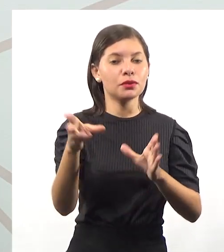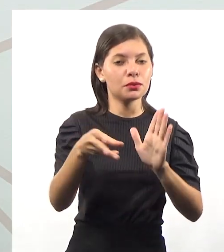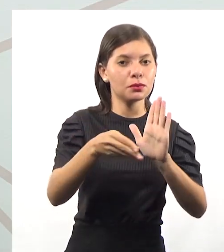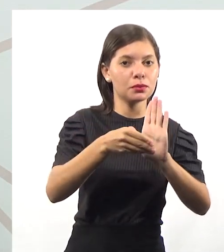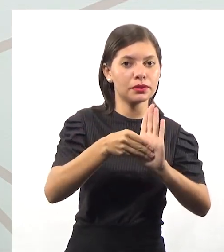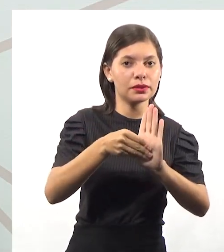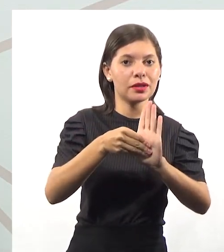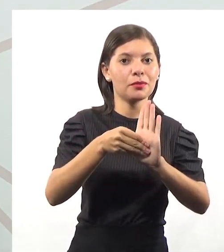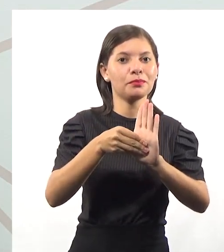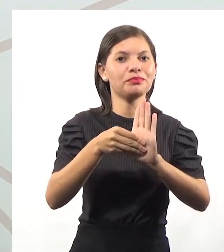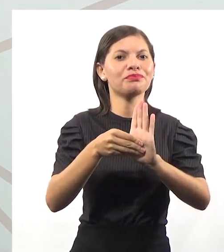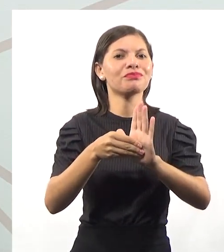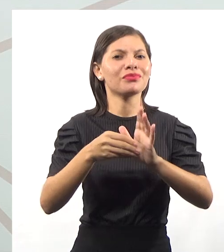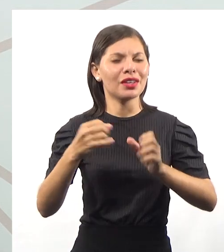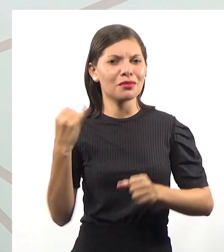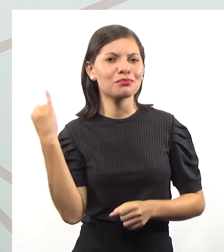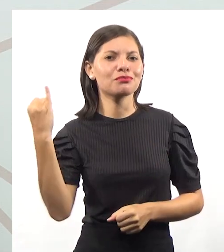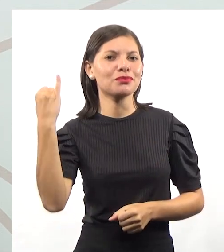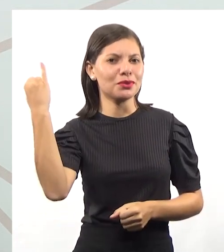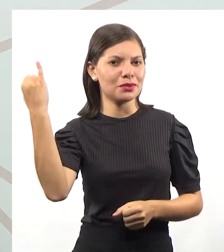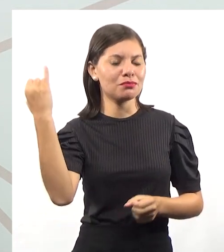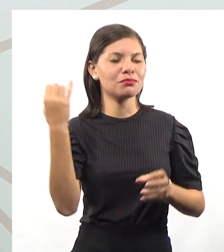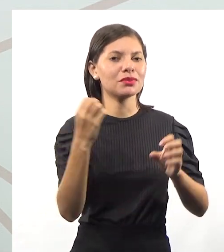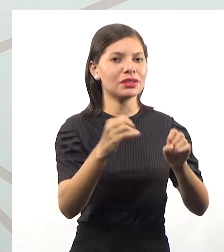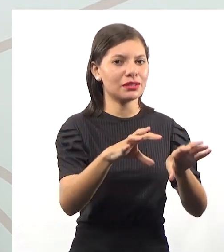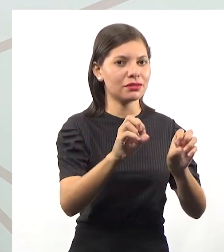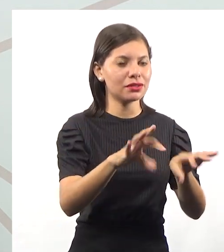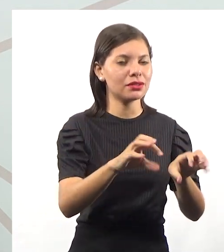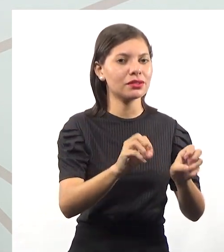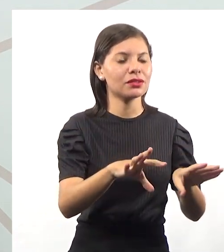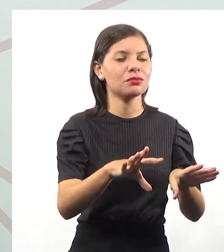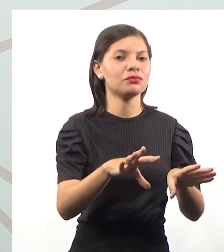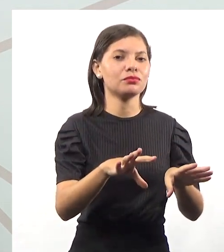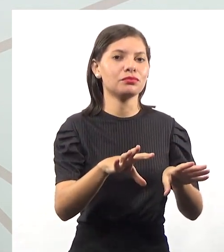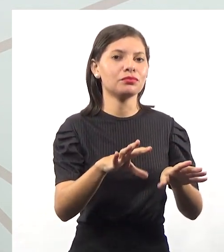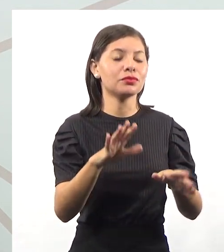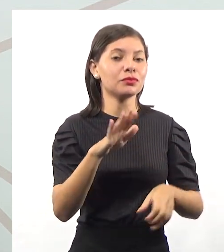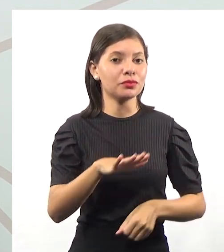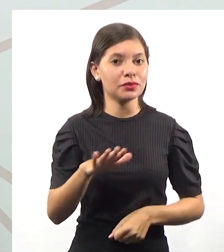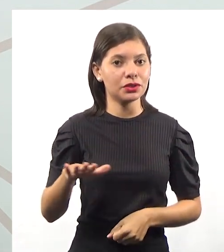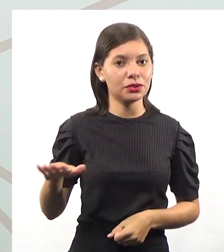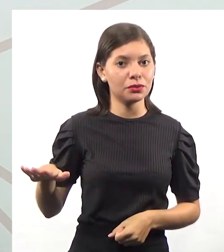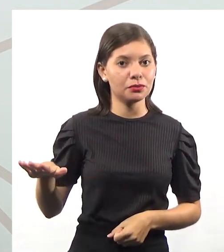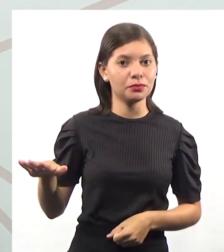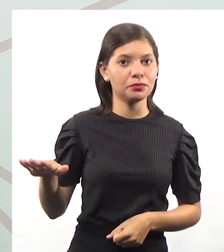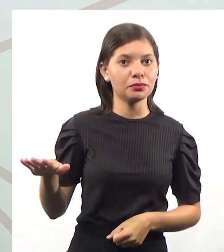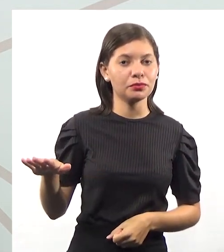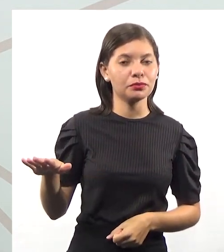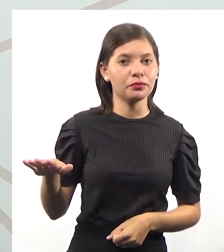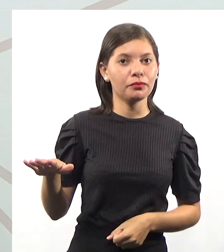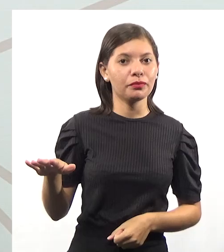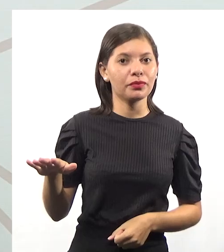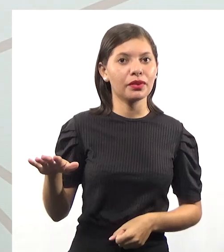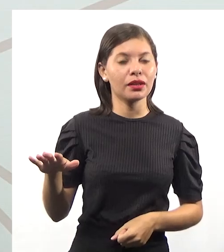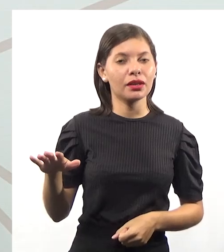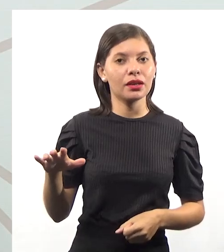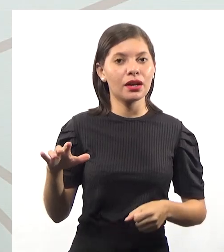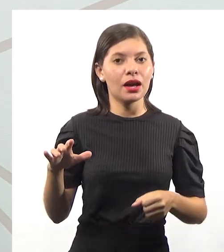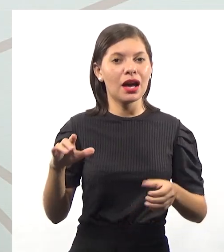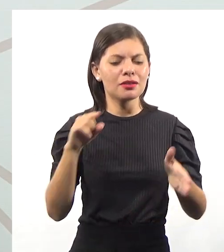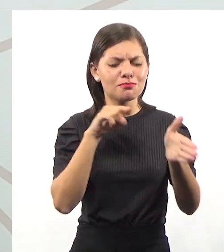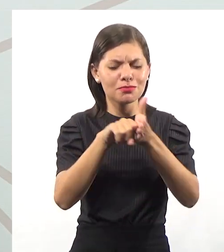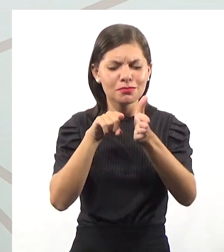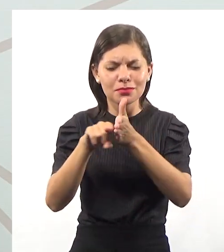etapa essencial da educação. Considerando as maiores e melhores pesquisas com